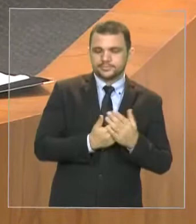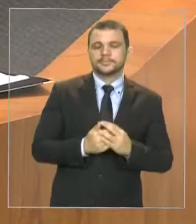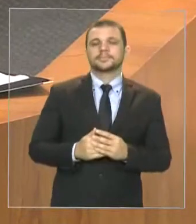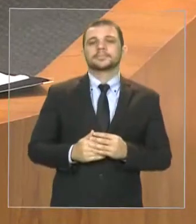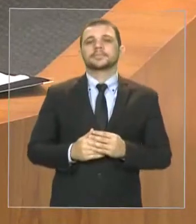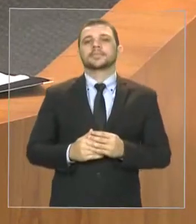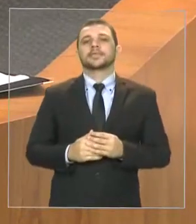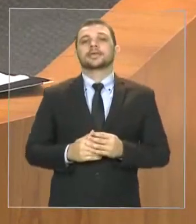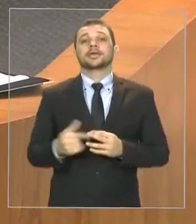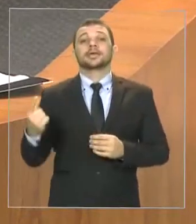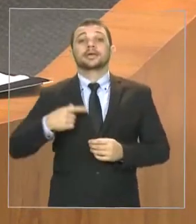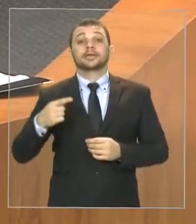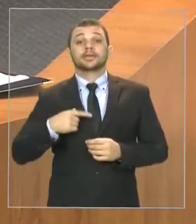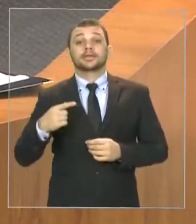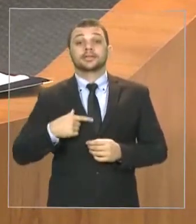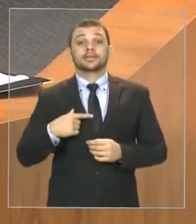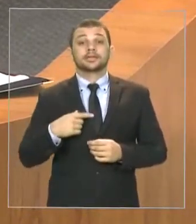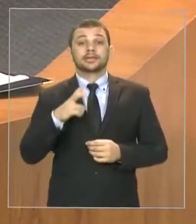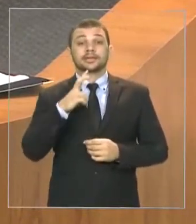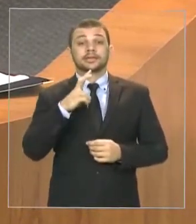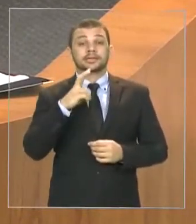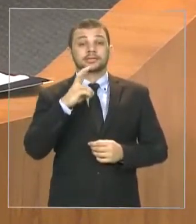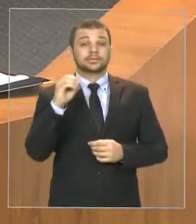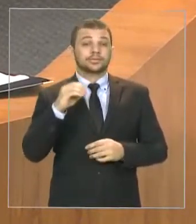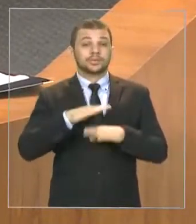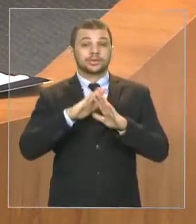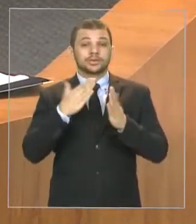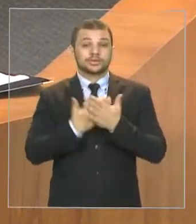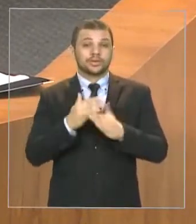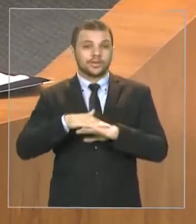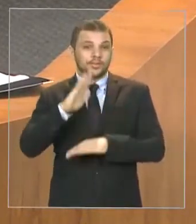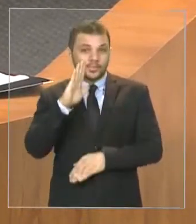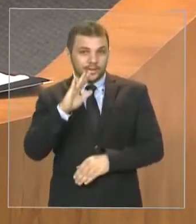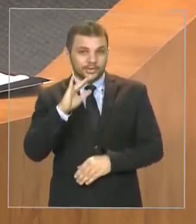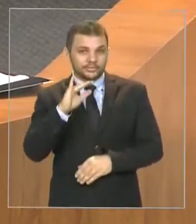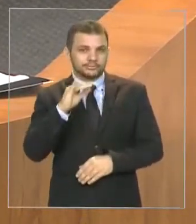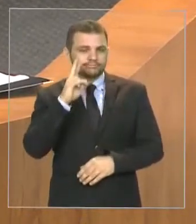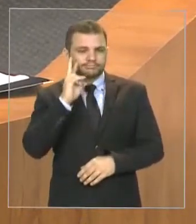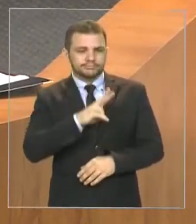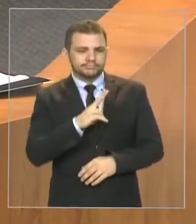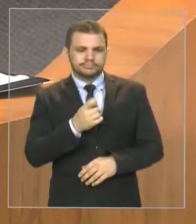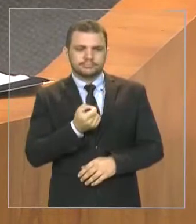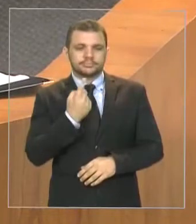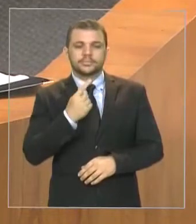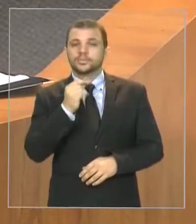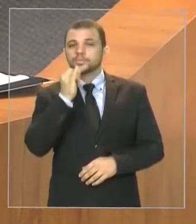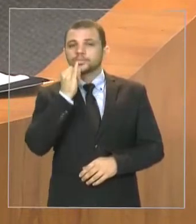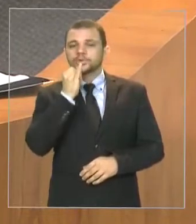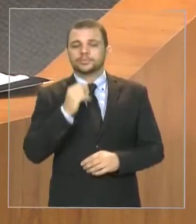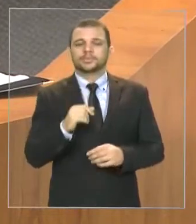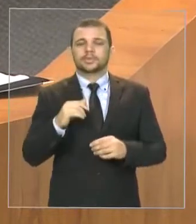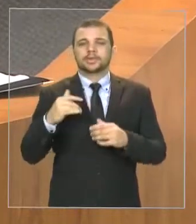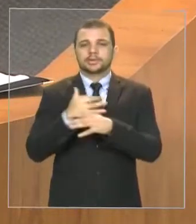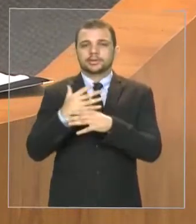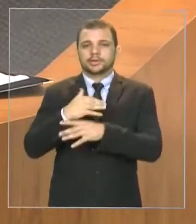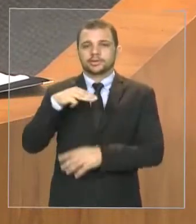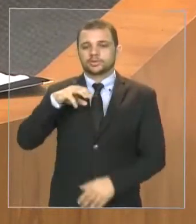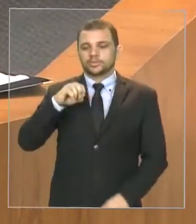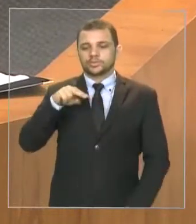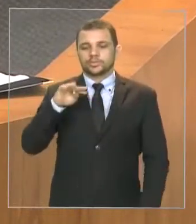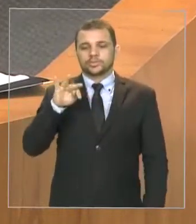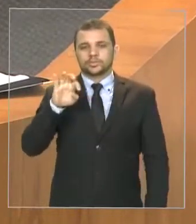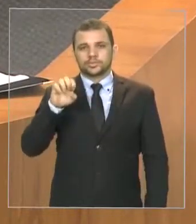lê, como por exemplo, Imperatriz, ou melhor, em Montes Altos, Escola Passone de